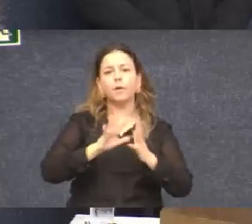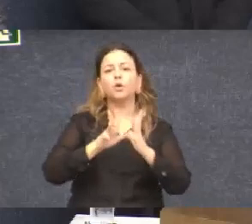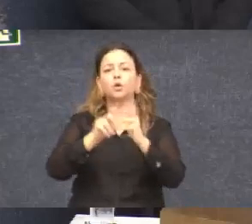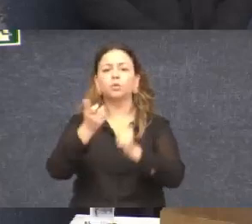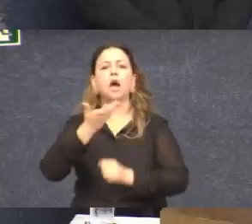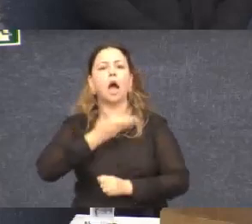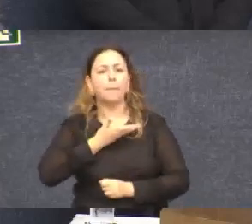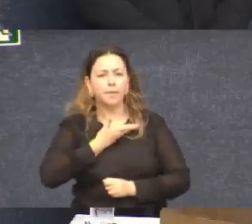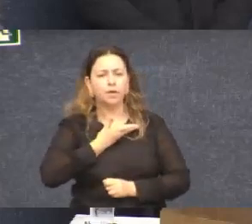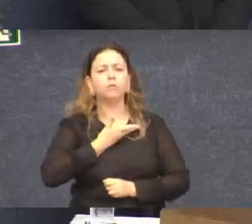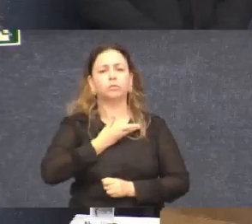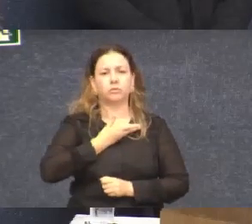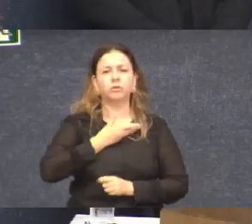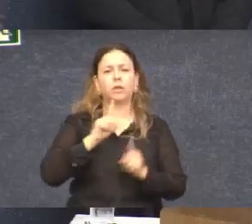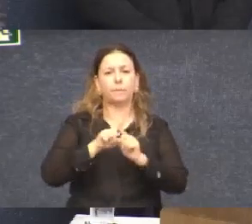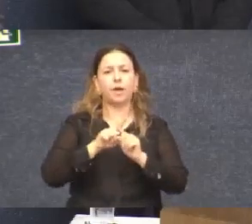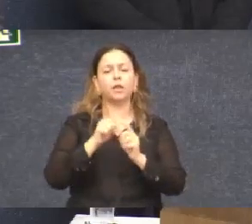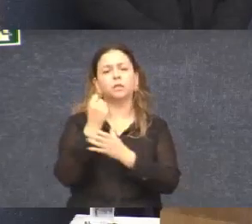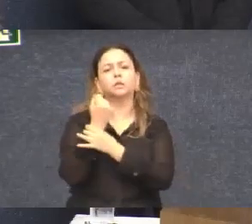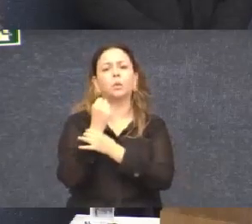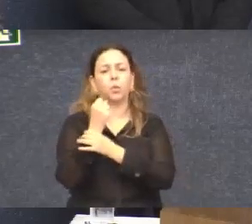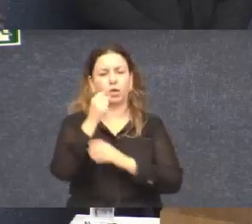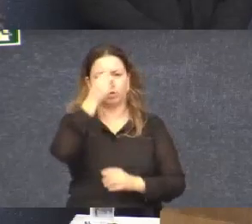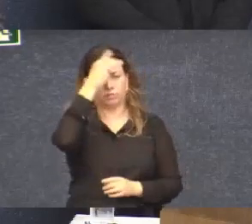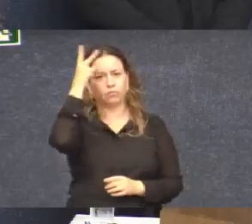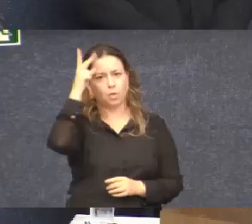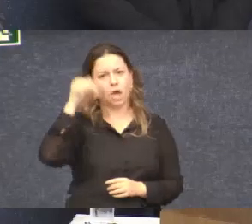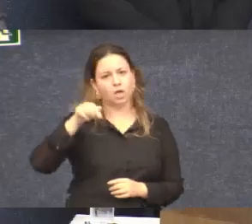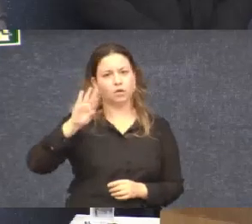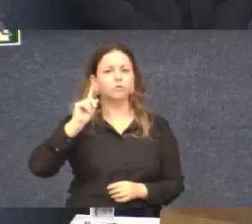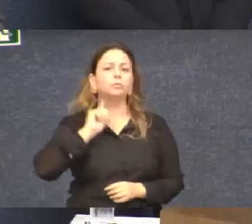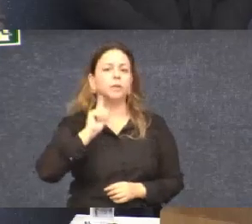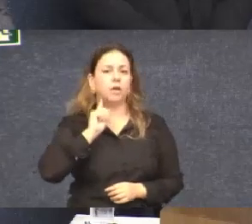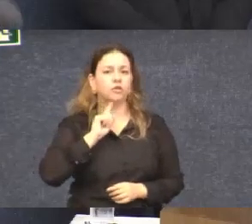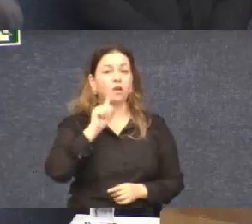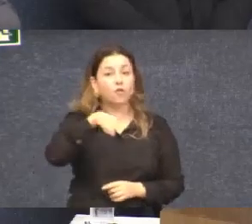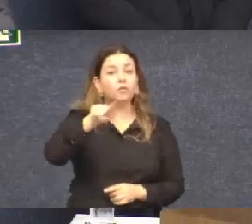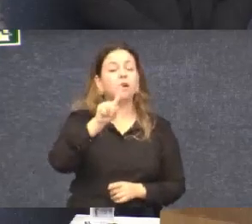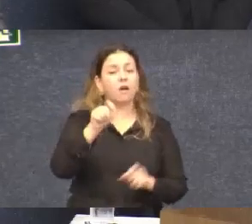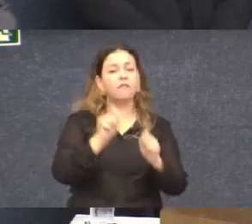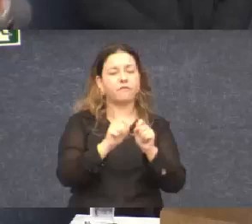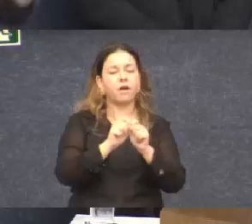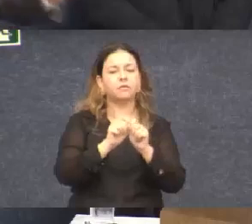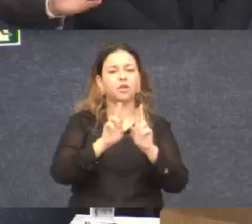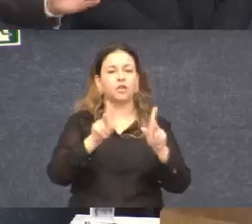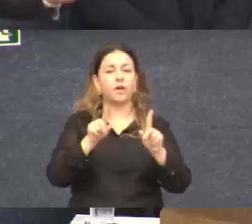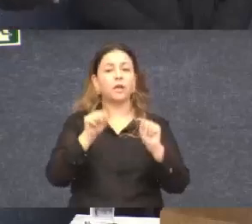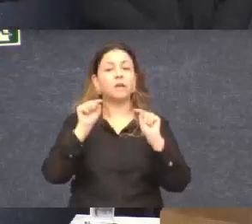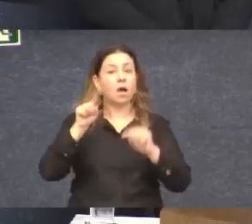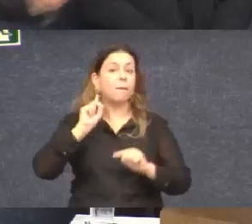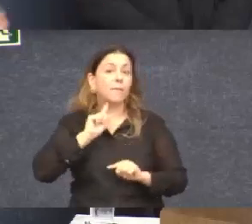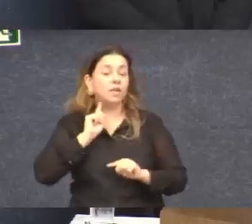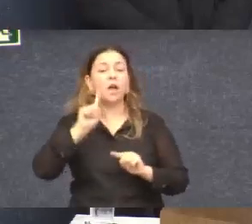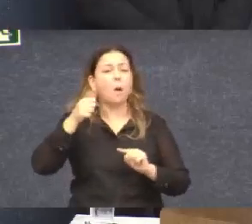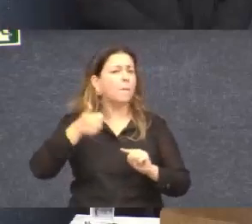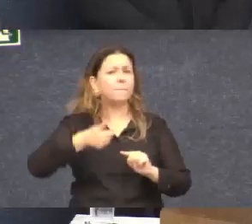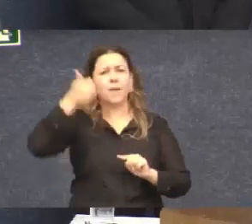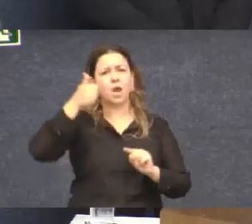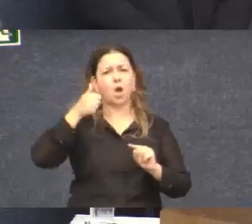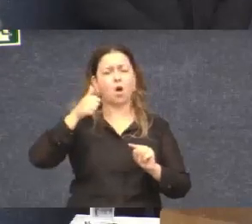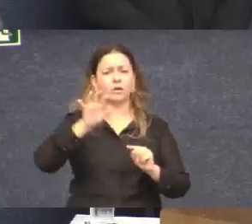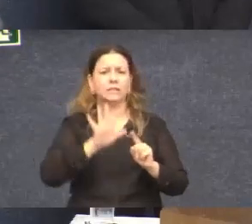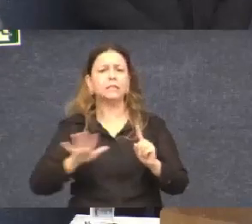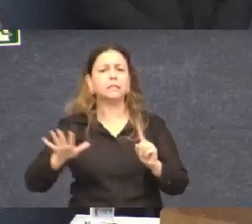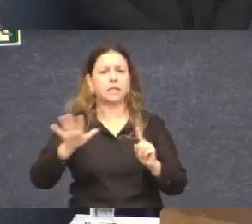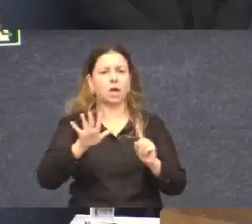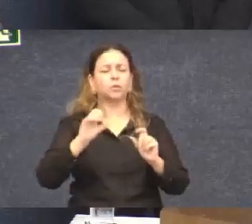e amigas da Segurança Pública de Minas Gerais, que está fazendo diferença, e Minas Gerais é o melhor estado, tanto da Polícia Civil quanto da Polícia